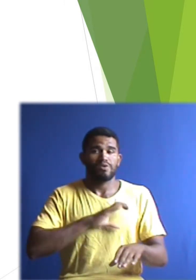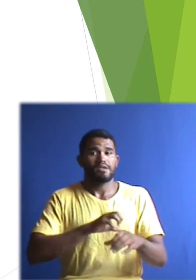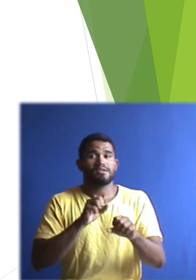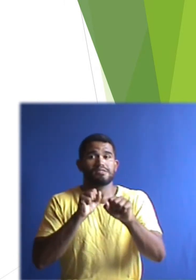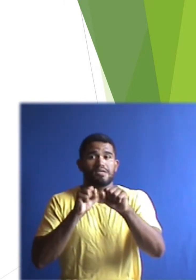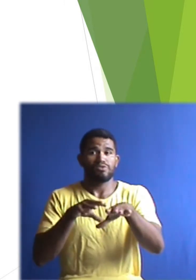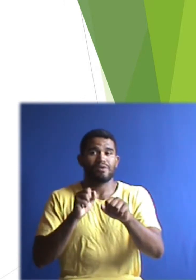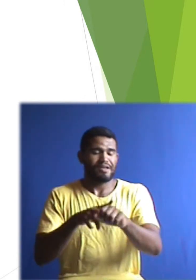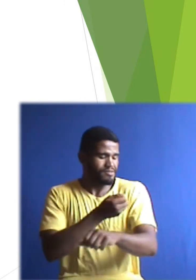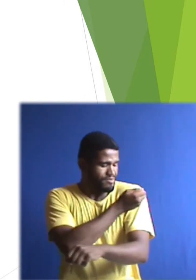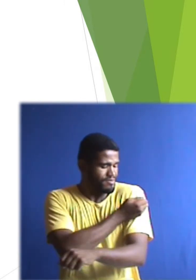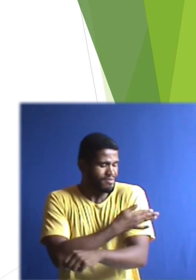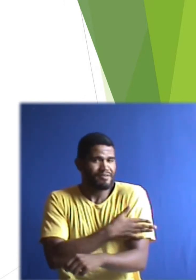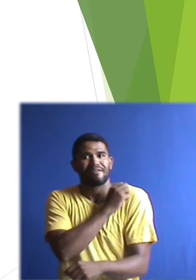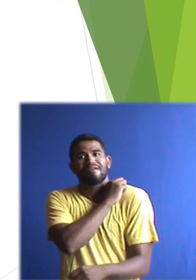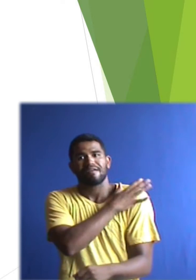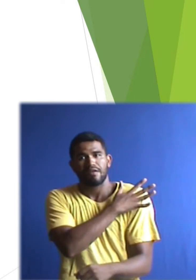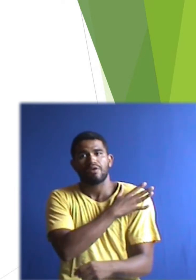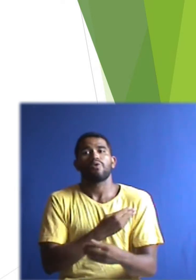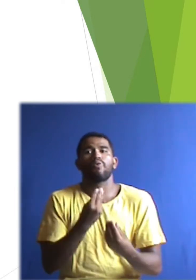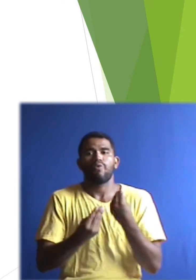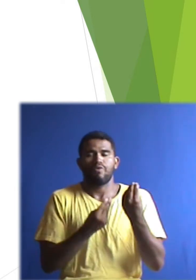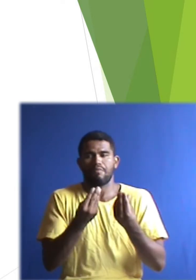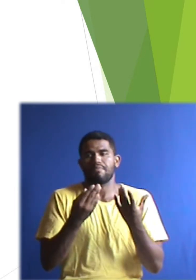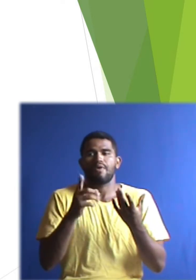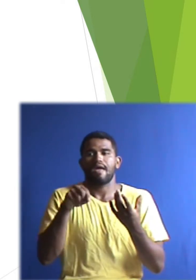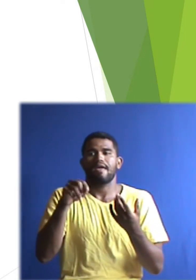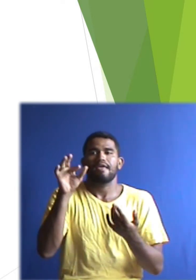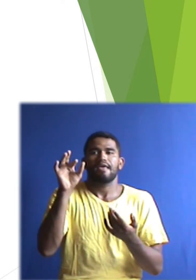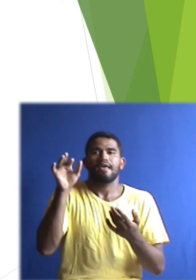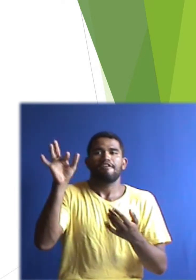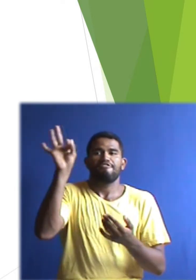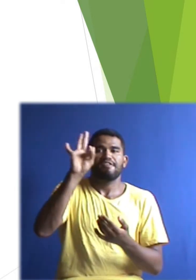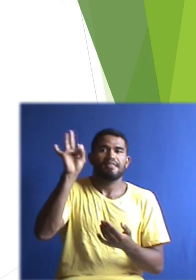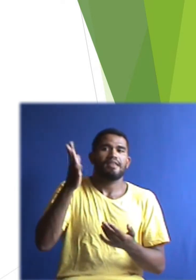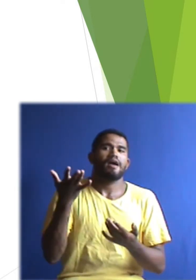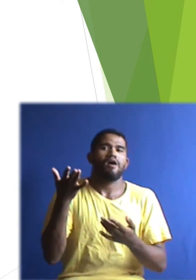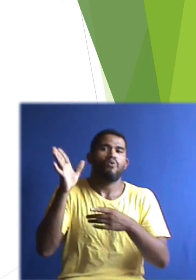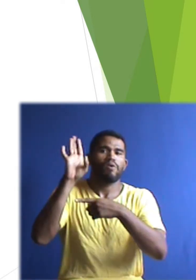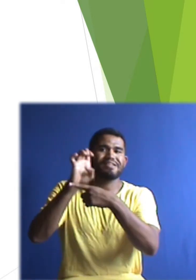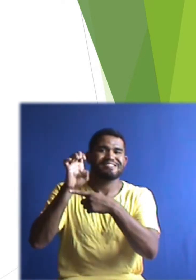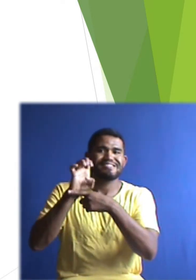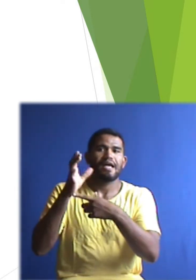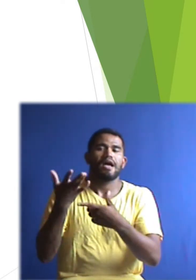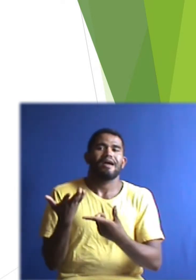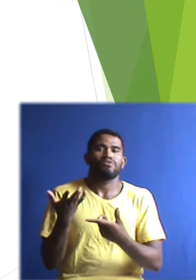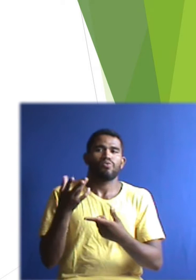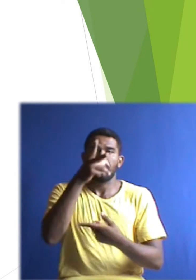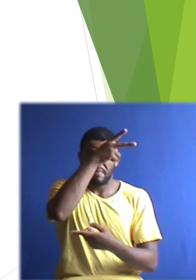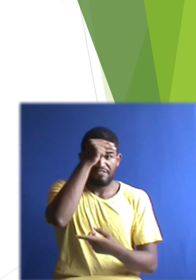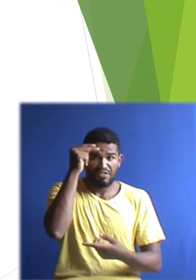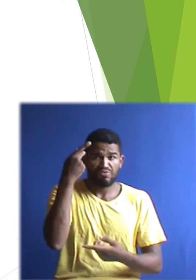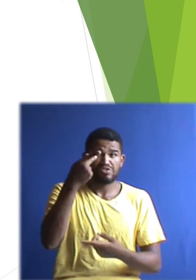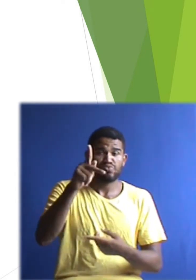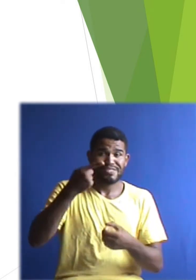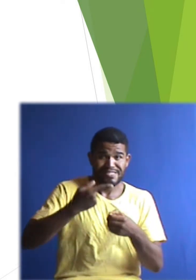E onde seria, na rede federal, qual que é o documento que norteia? Na rede estadual, aí na prefeitura